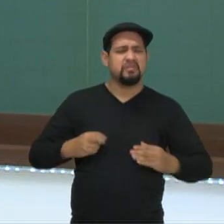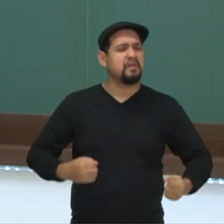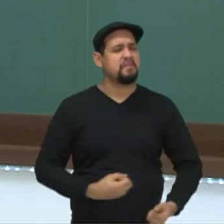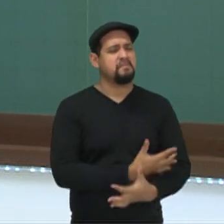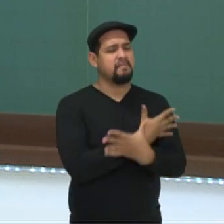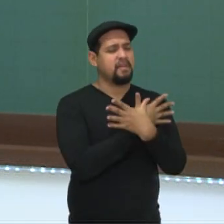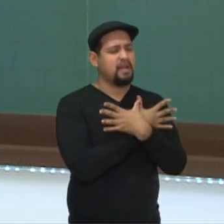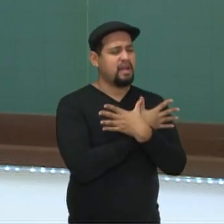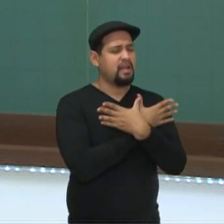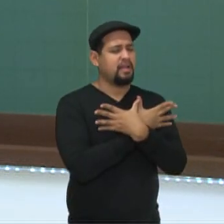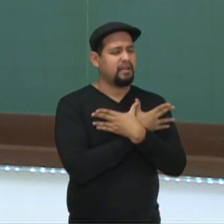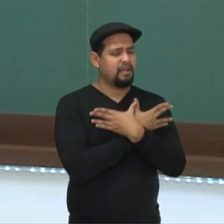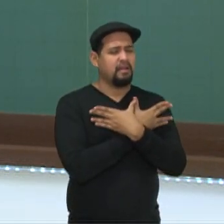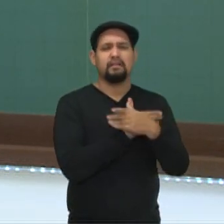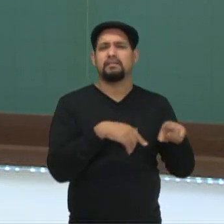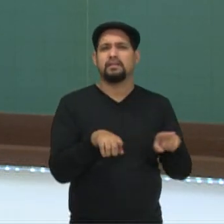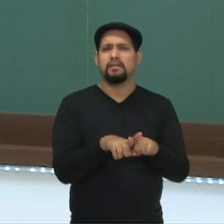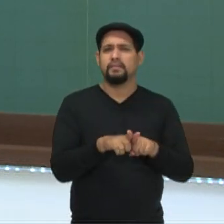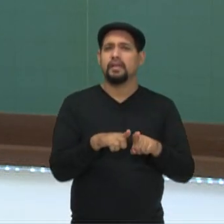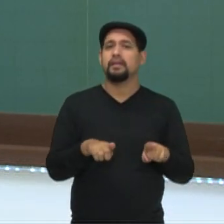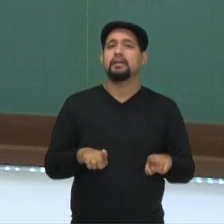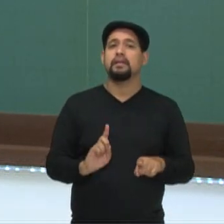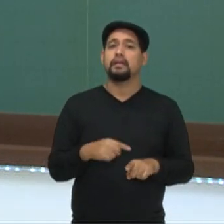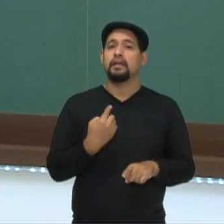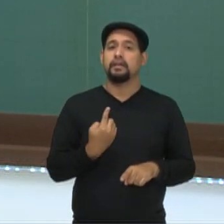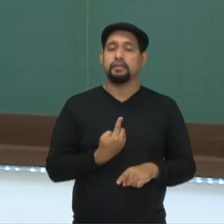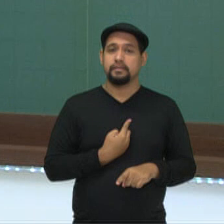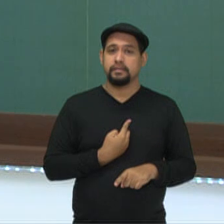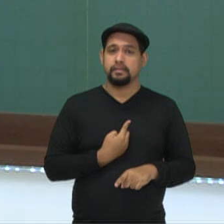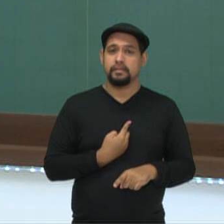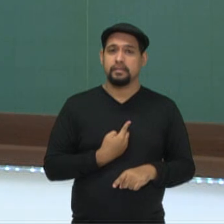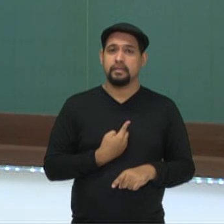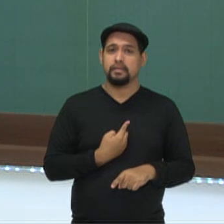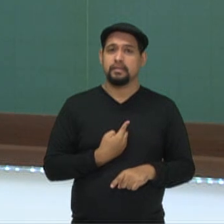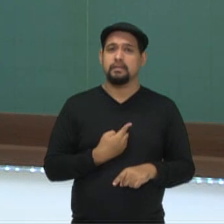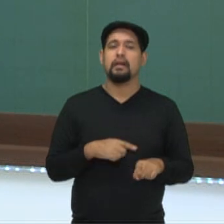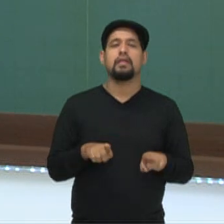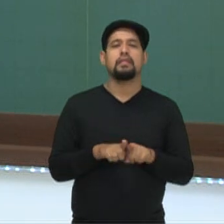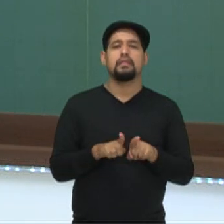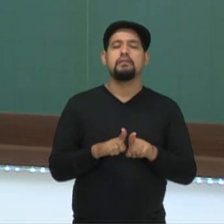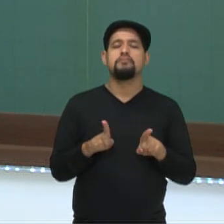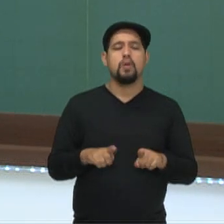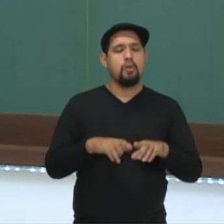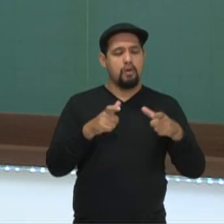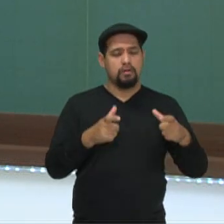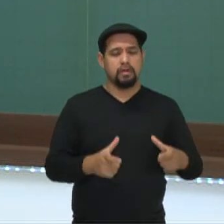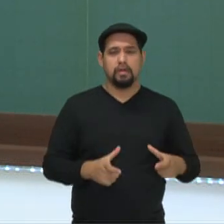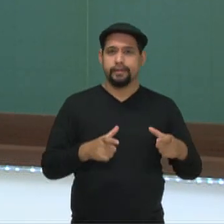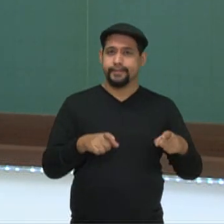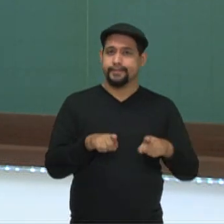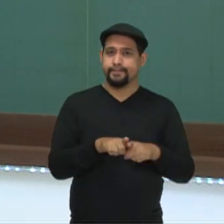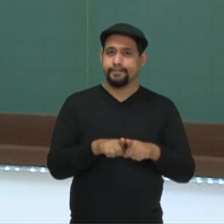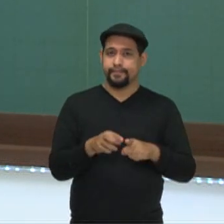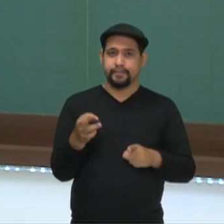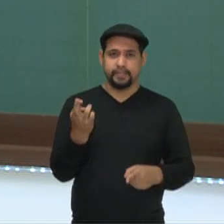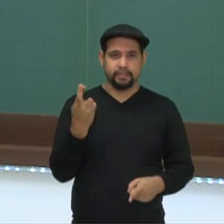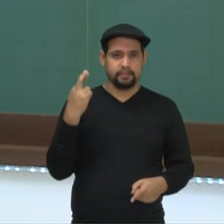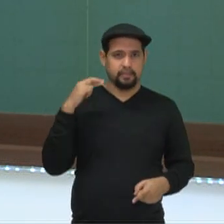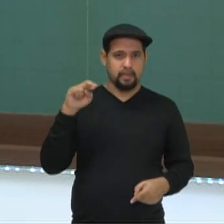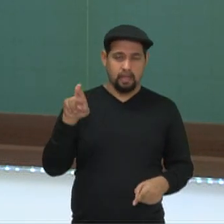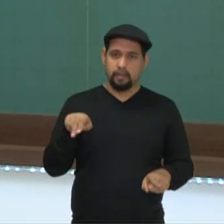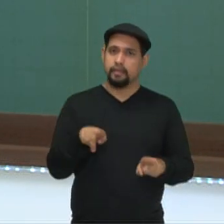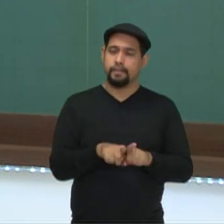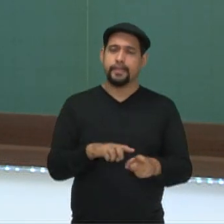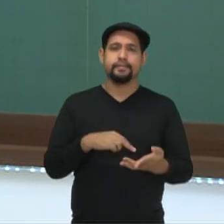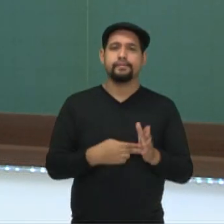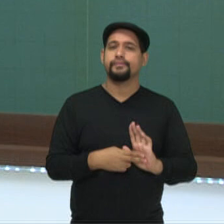maia e inca. Também falamos dos lugares sagrados das matrizes religiosas afro-brasileiras,